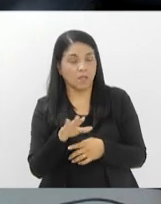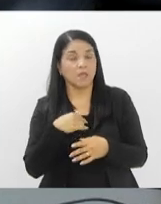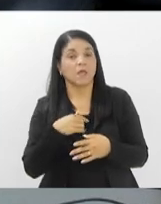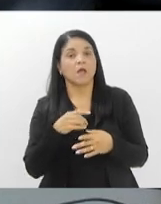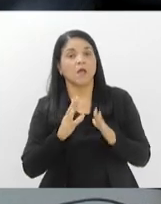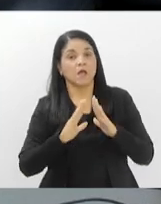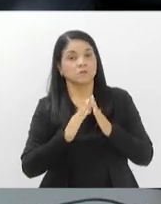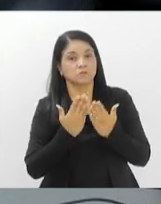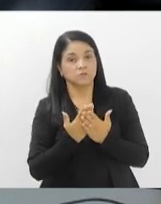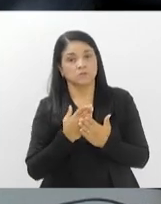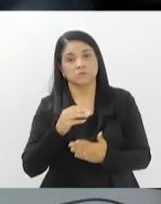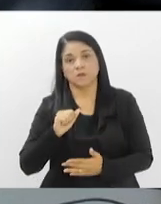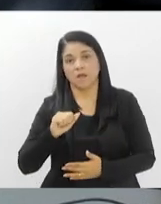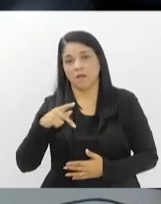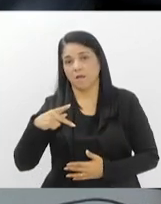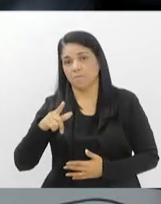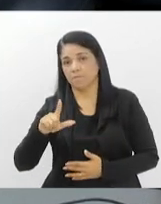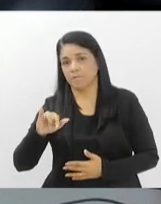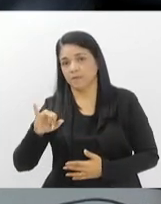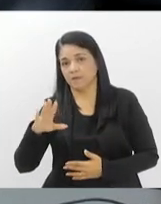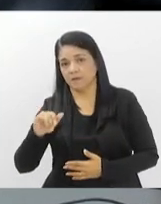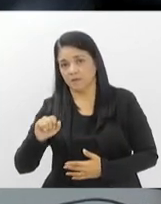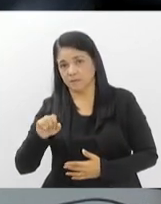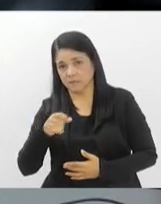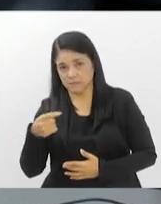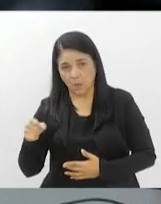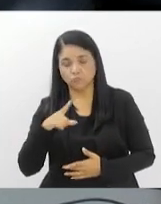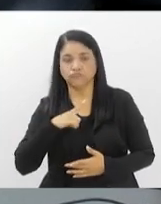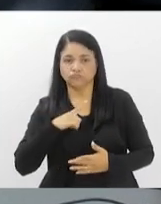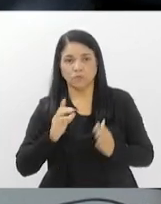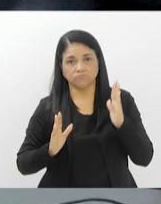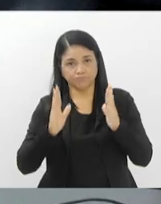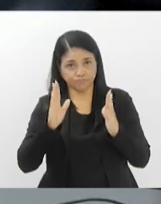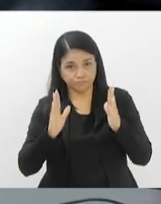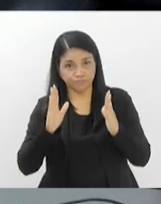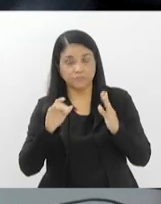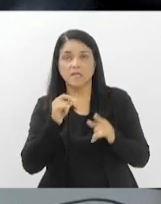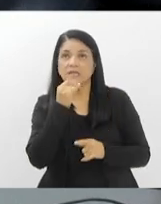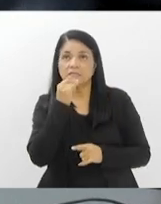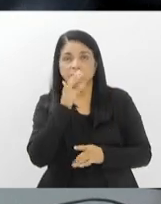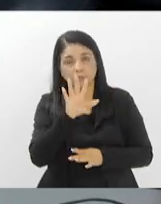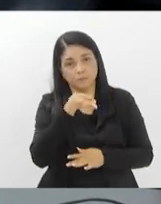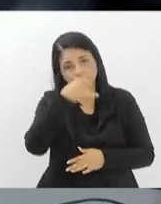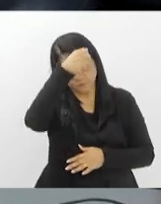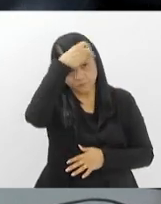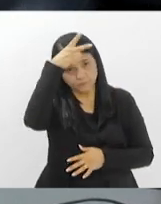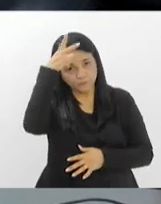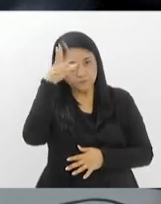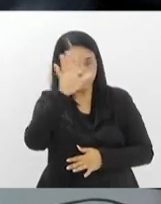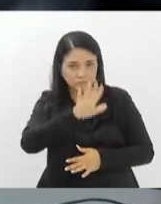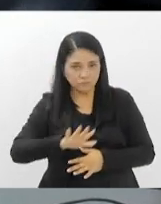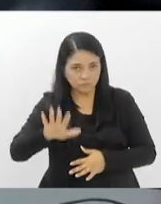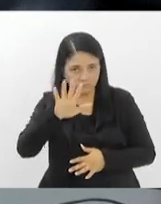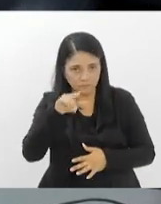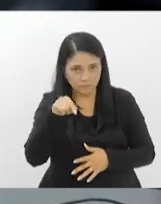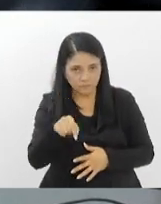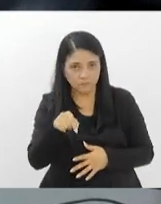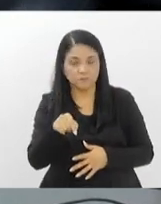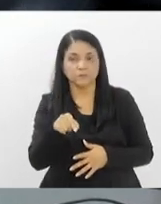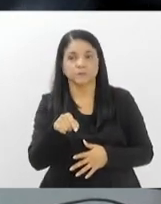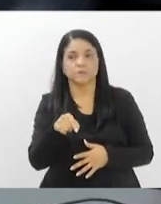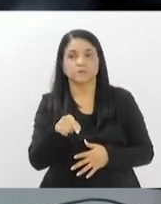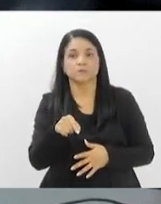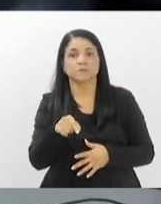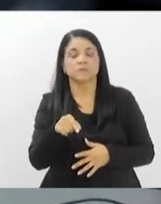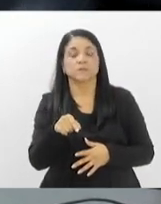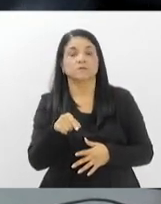têm estudantes nessa faixa etária. Pegaria os municípios, como a regra geral, inclusive, nesse caso, incidindo sobre